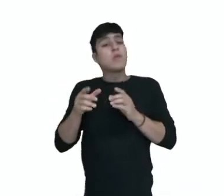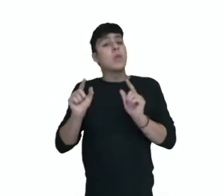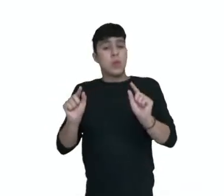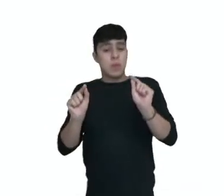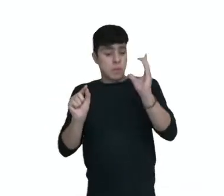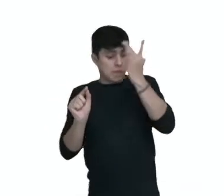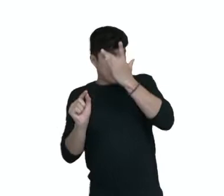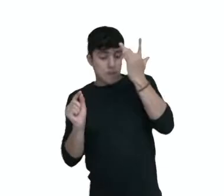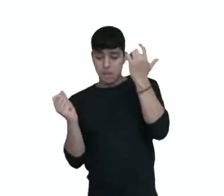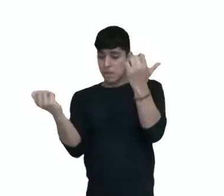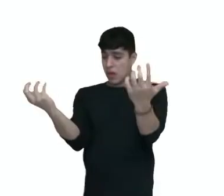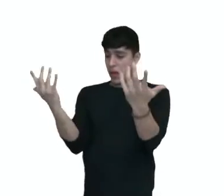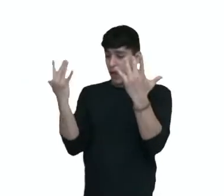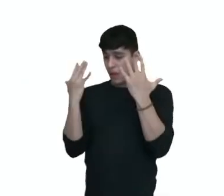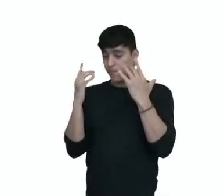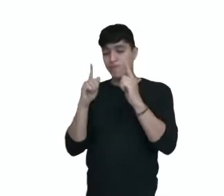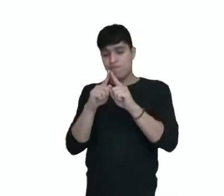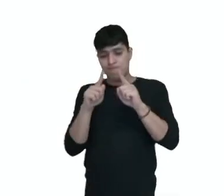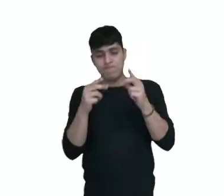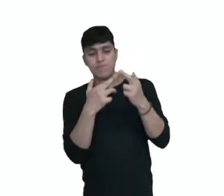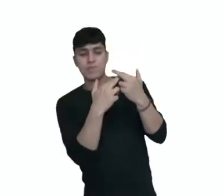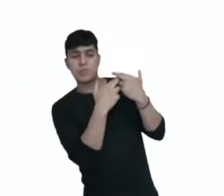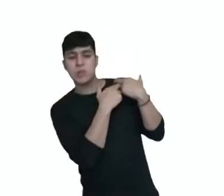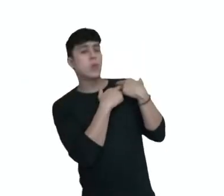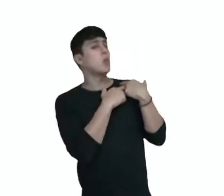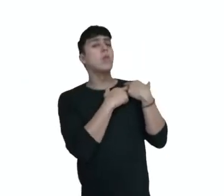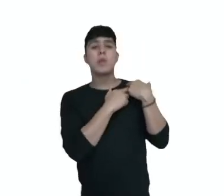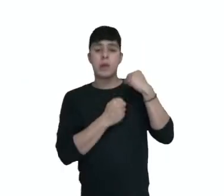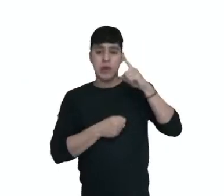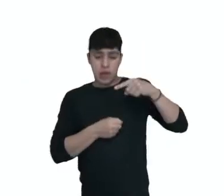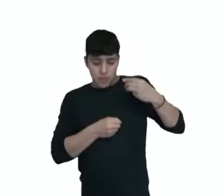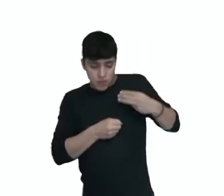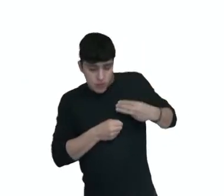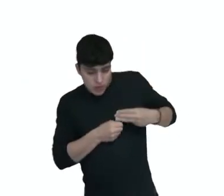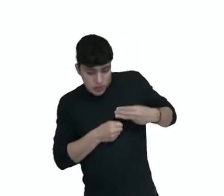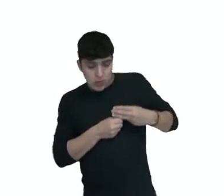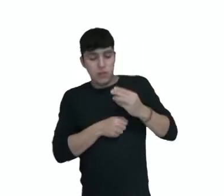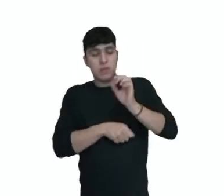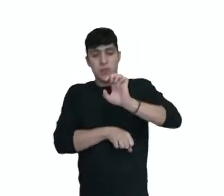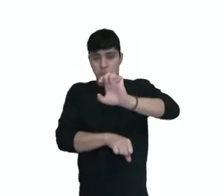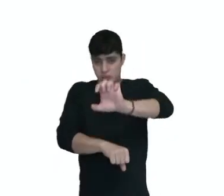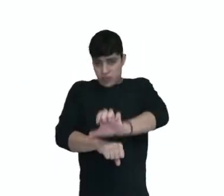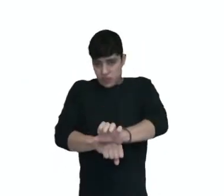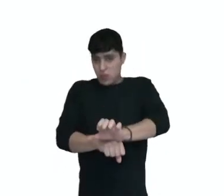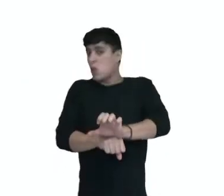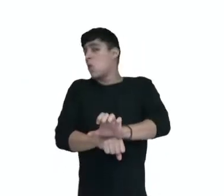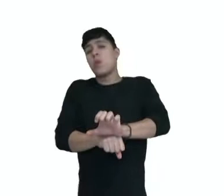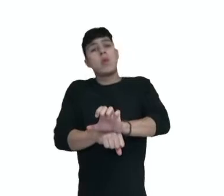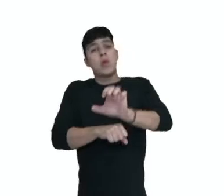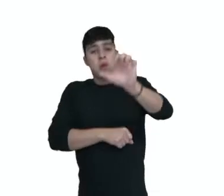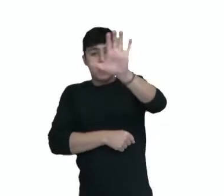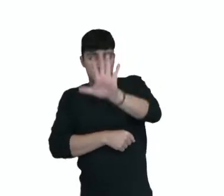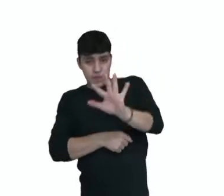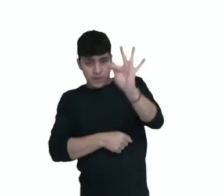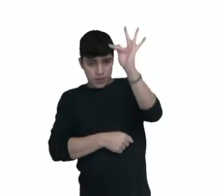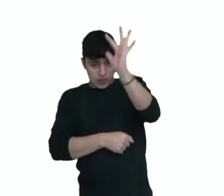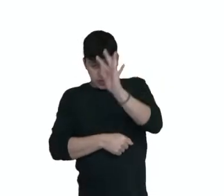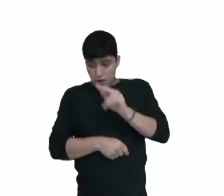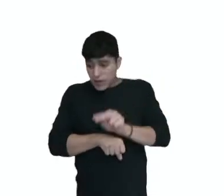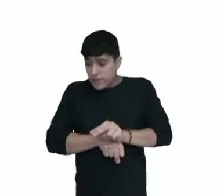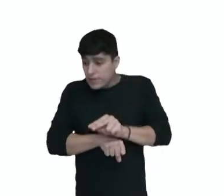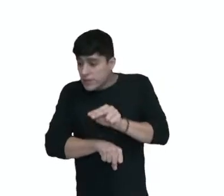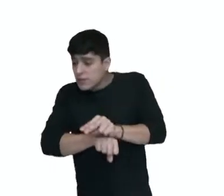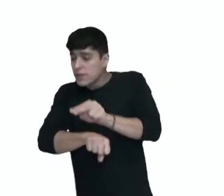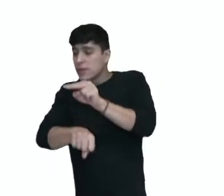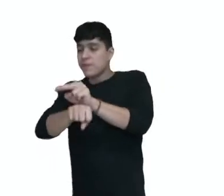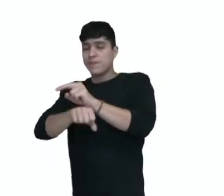A manutenção é de responsabilidade do município, do estado ou da união. Olha só, aí tem